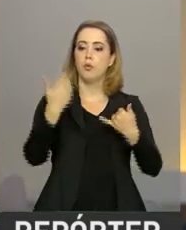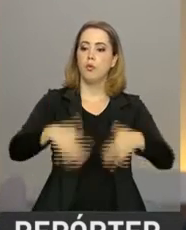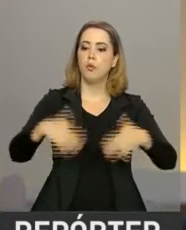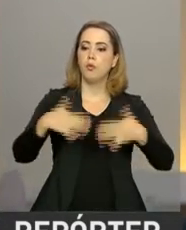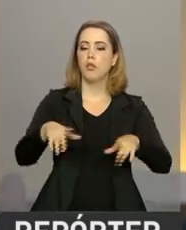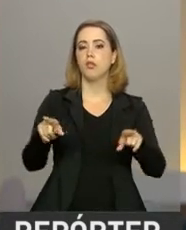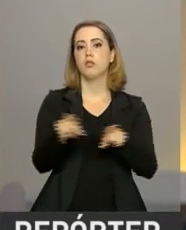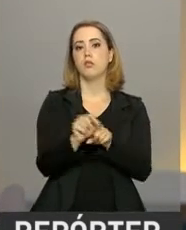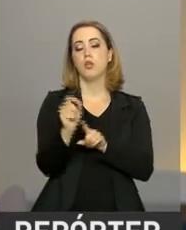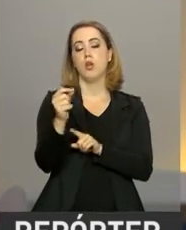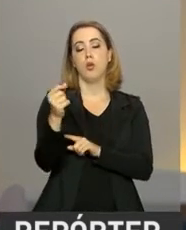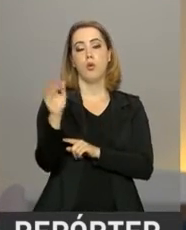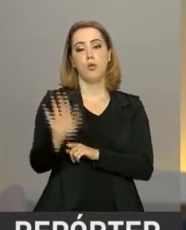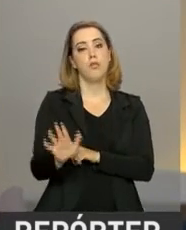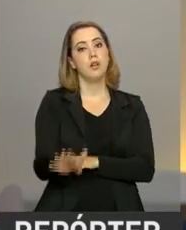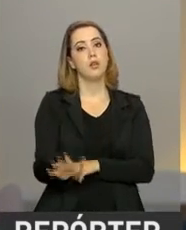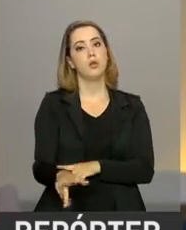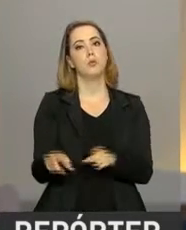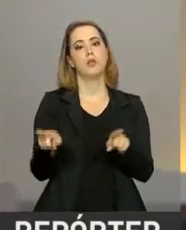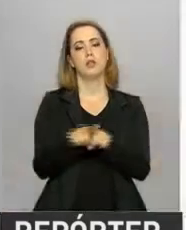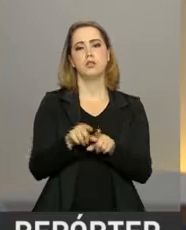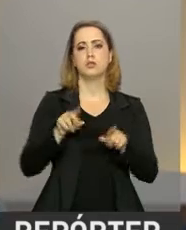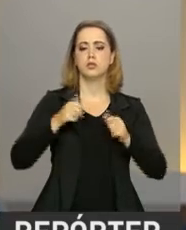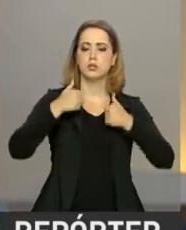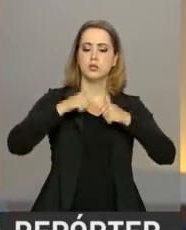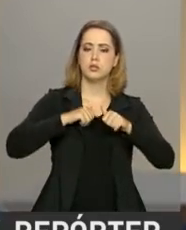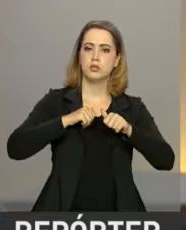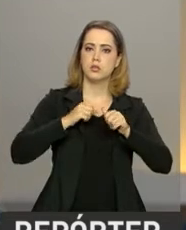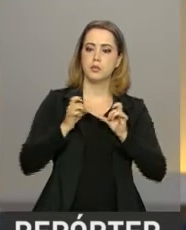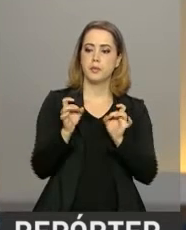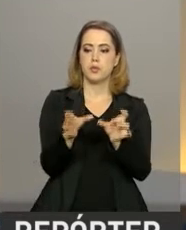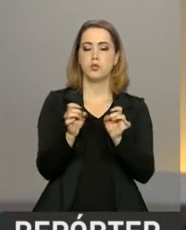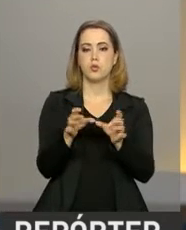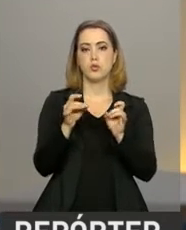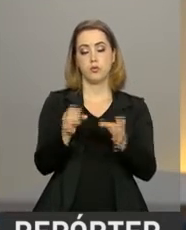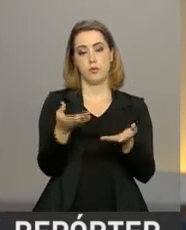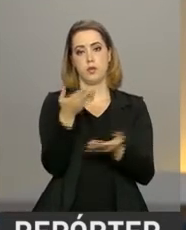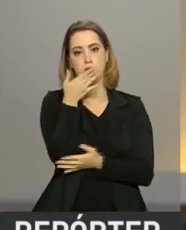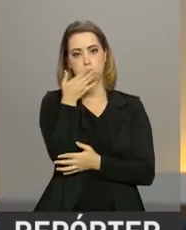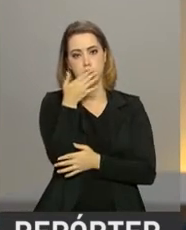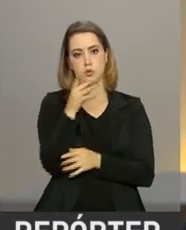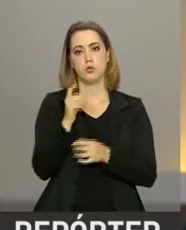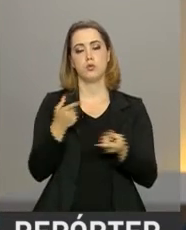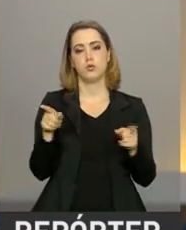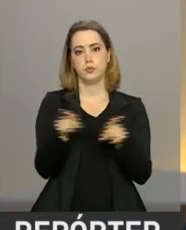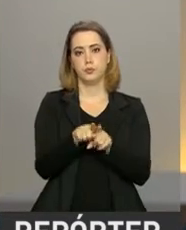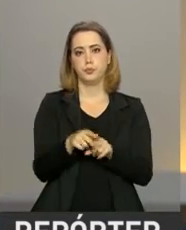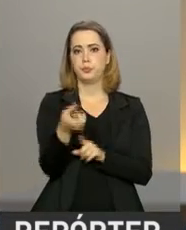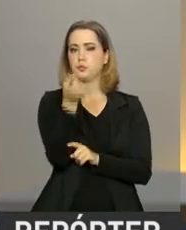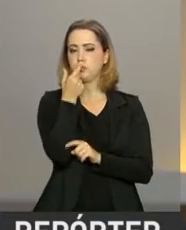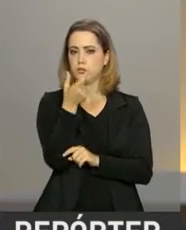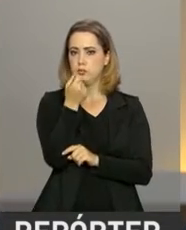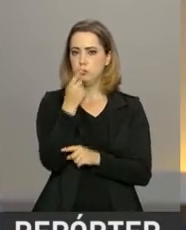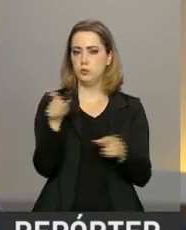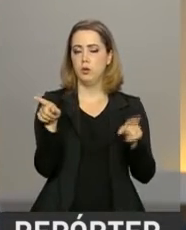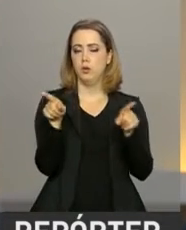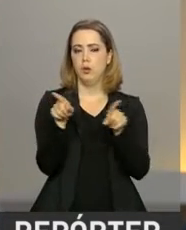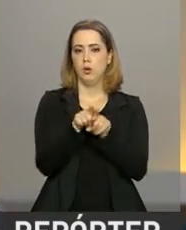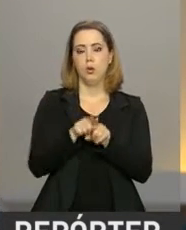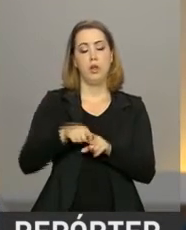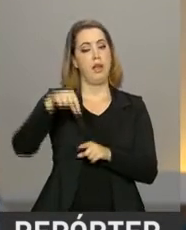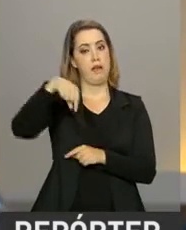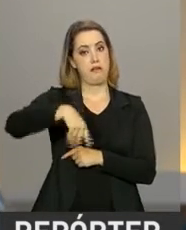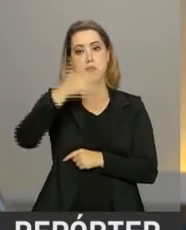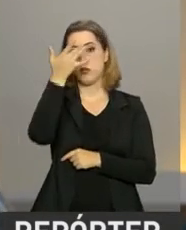ou mesmo de importar que a energia renovável no caso de medicamentos não é porque os indianos são os maiores produtores do mundo